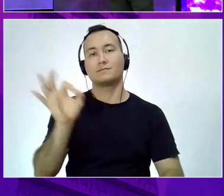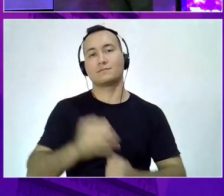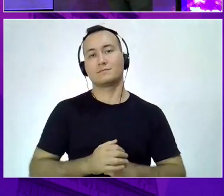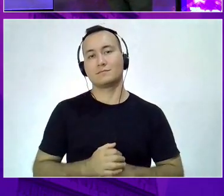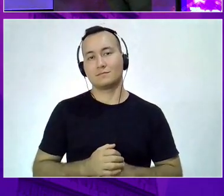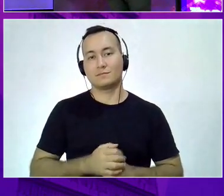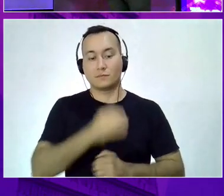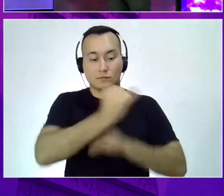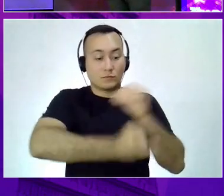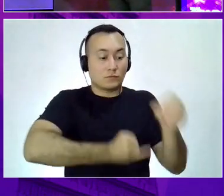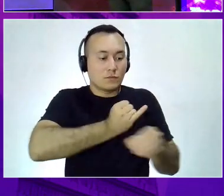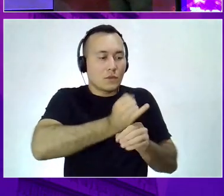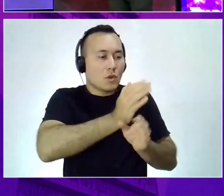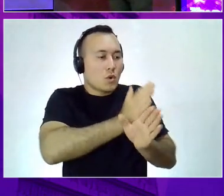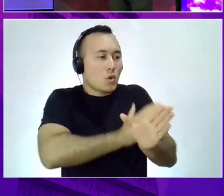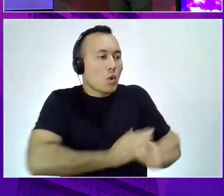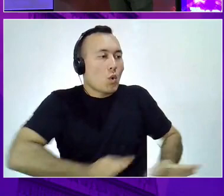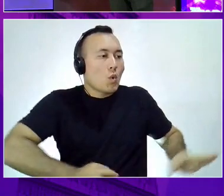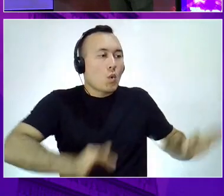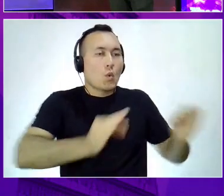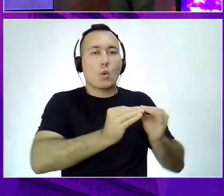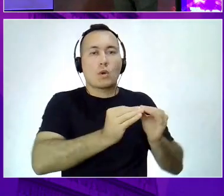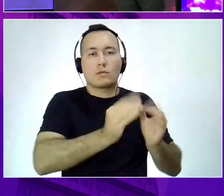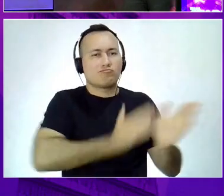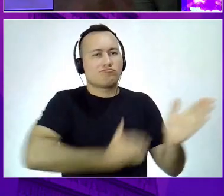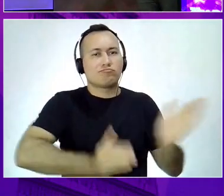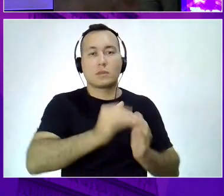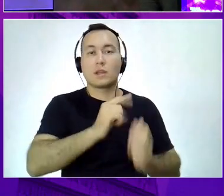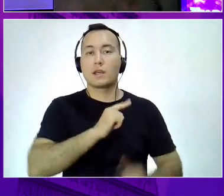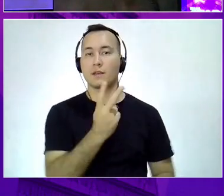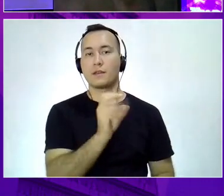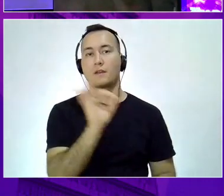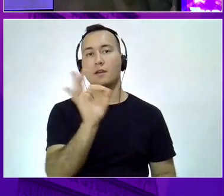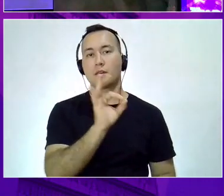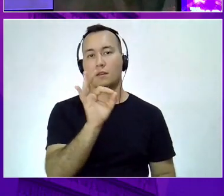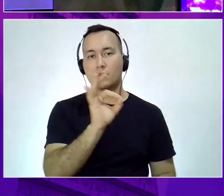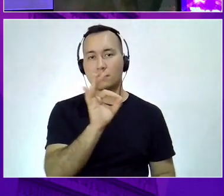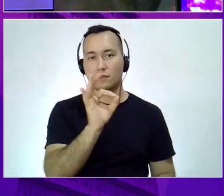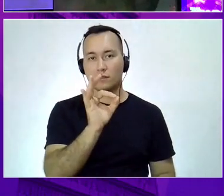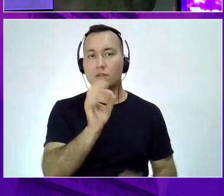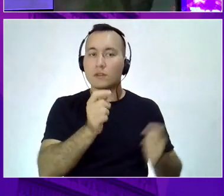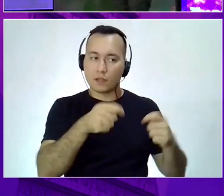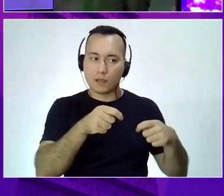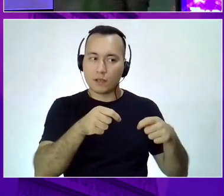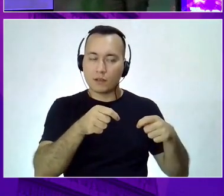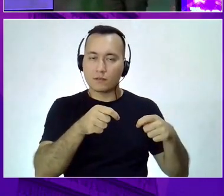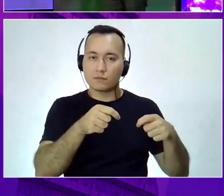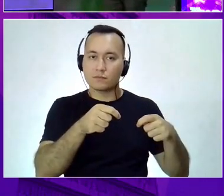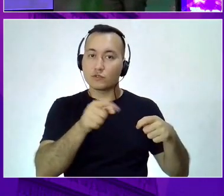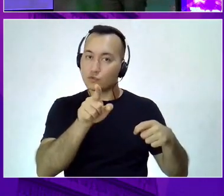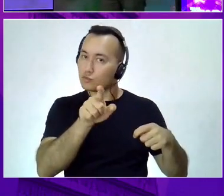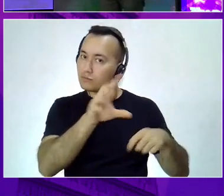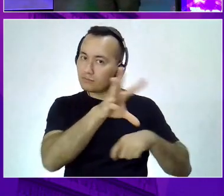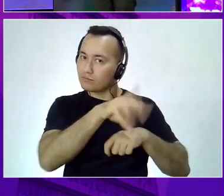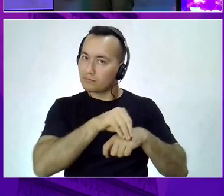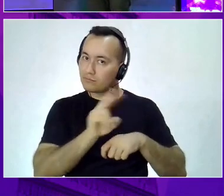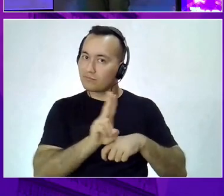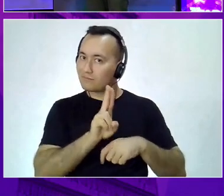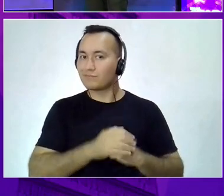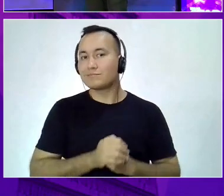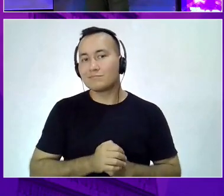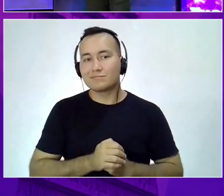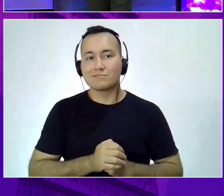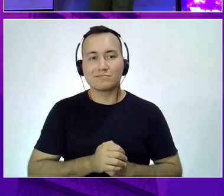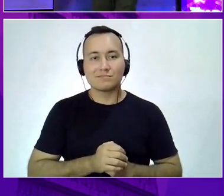site? Comece a olhar isso aqui. E para os testers, aí vem a grande sacada. Porque normalmente a